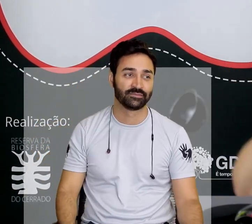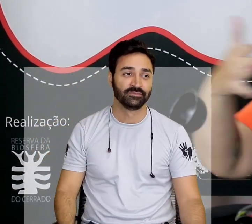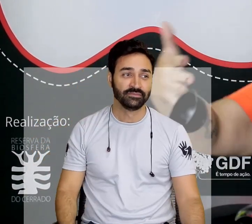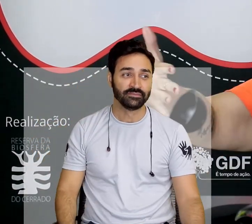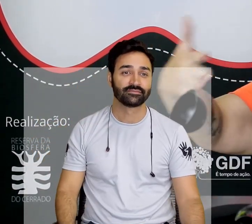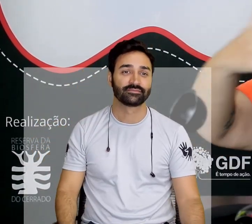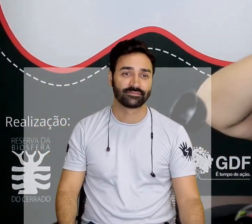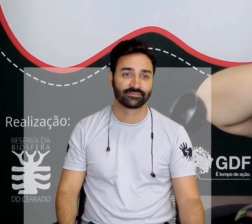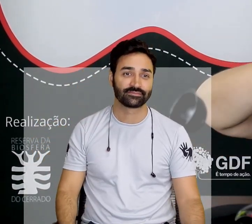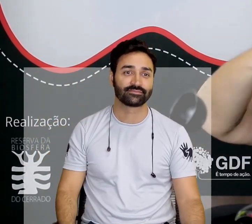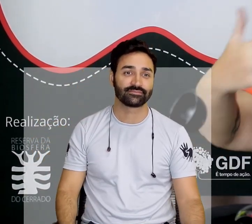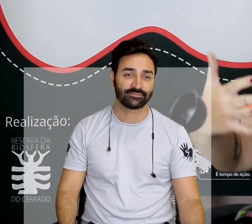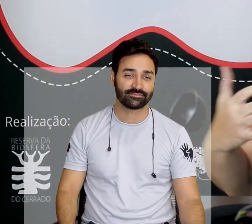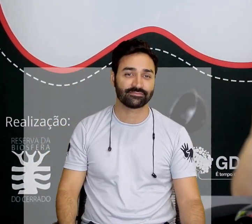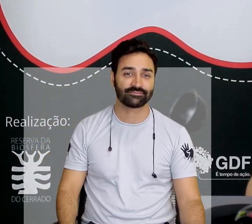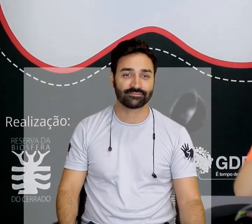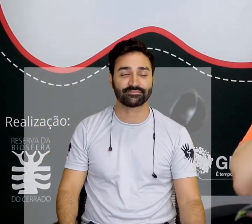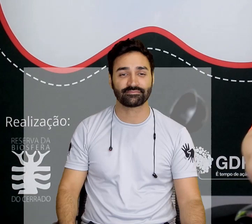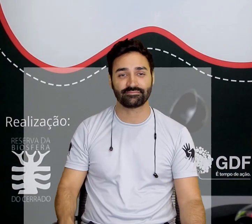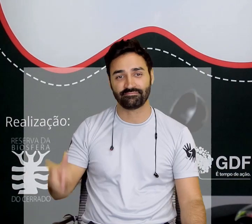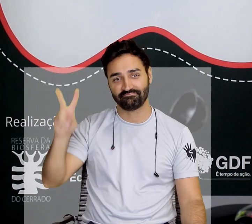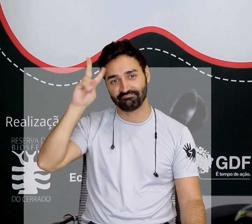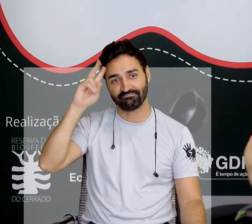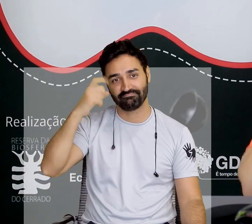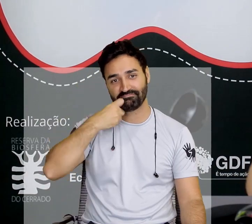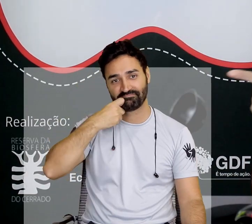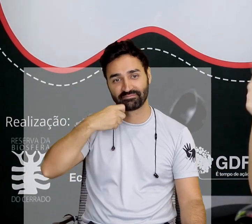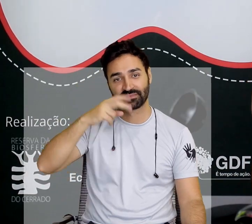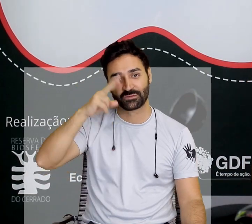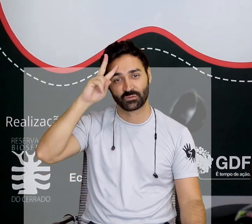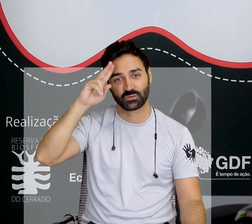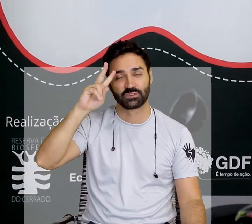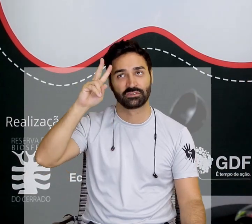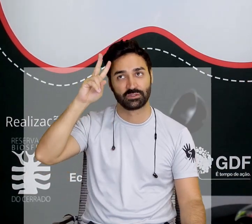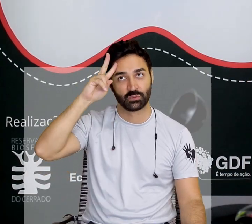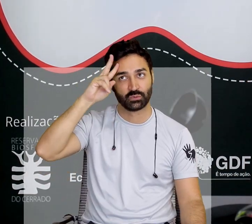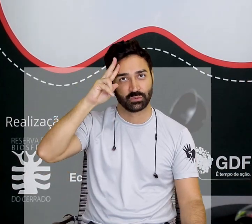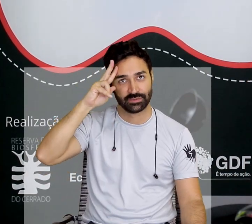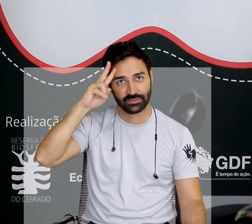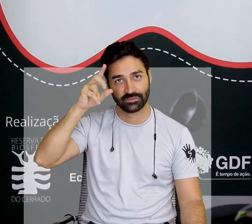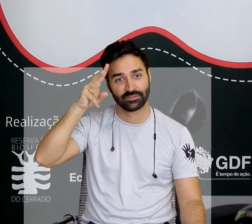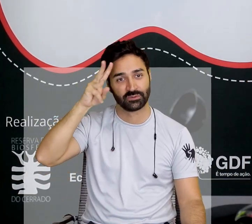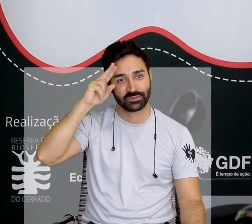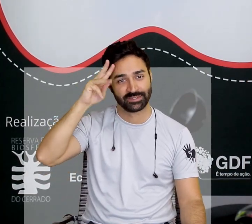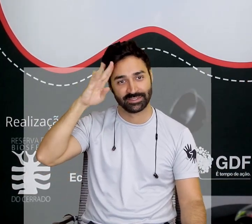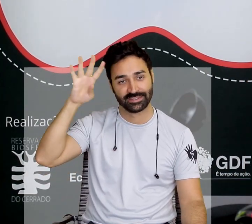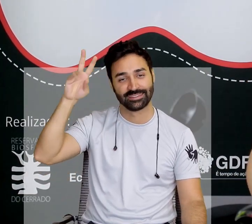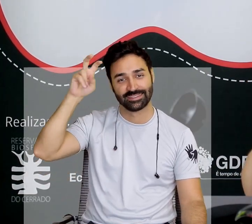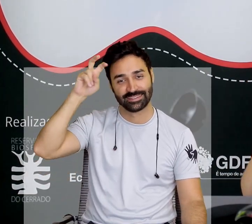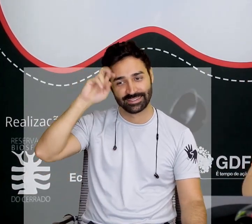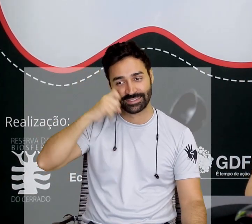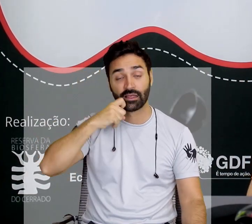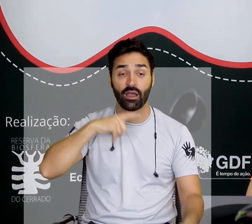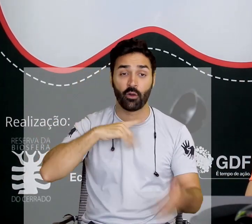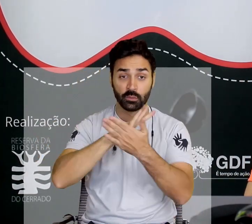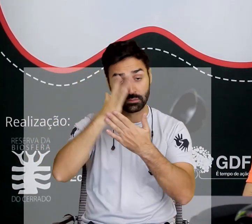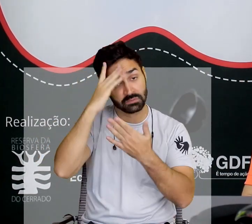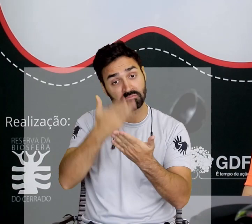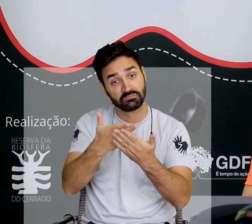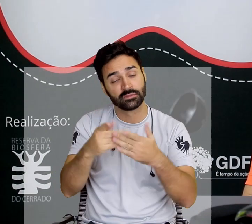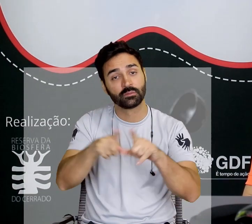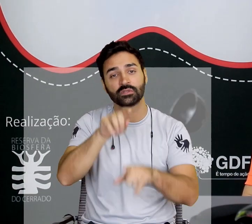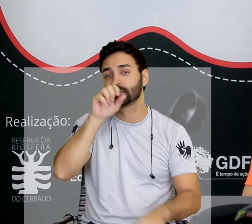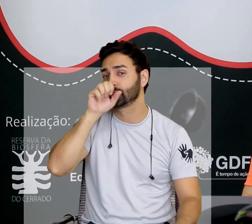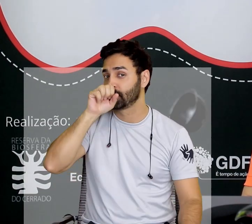Dias da semana, de segunda a sexta. Tem gente que pensa nela como sábado, porque tem gente que estuda sábado, hein, gente?